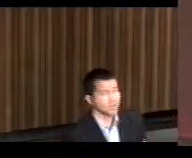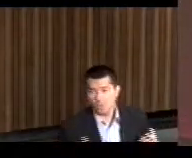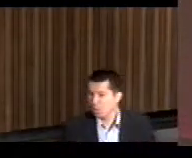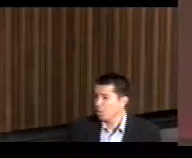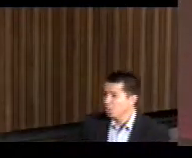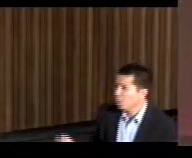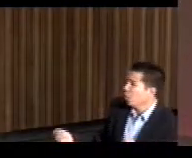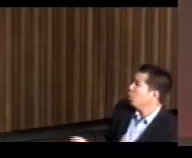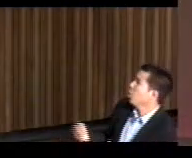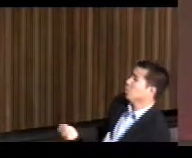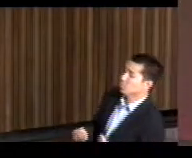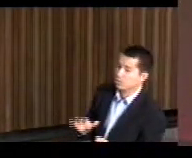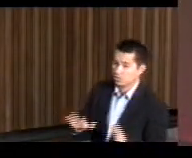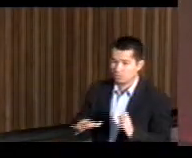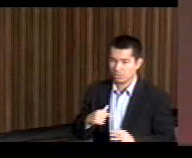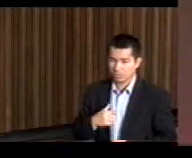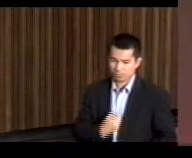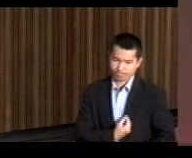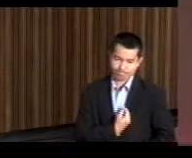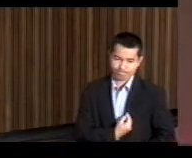é angustiante.